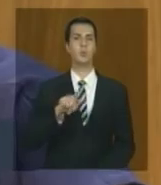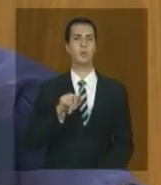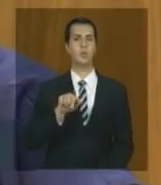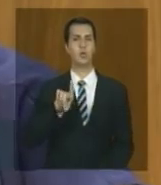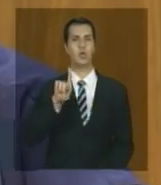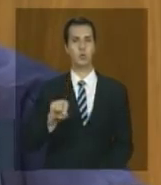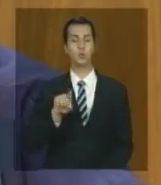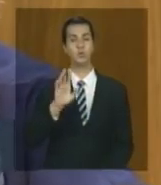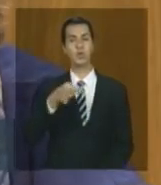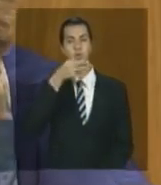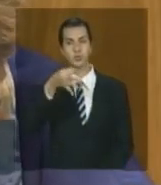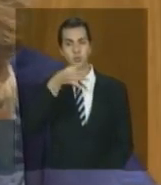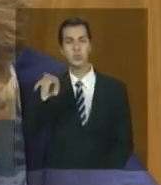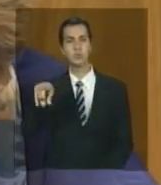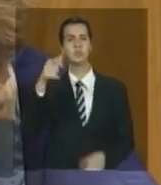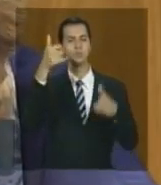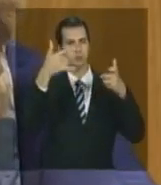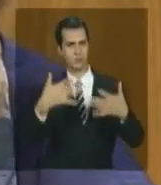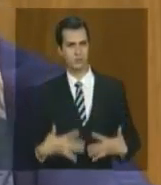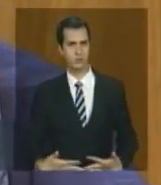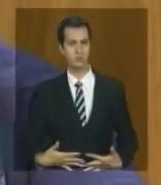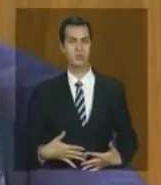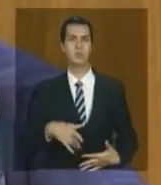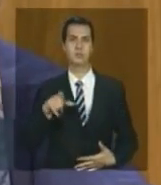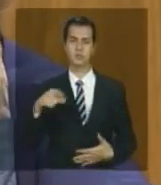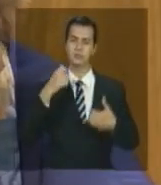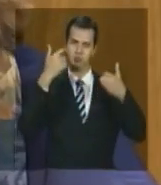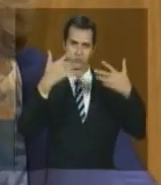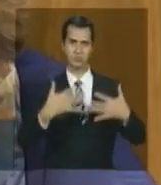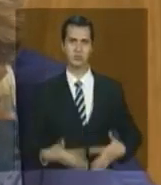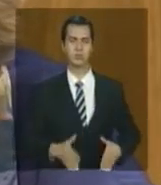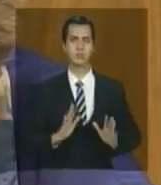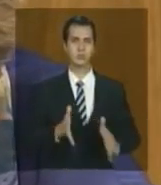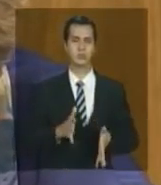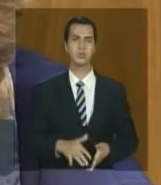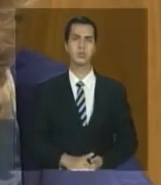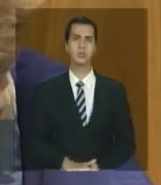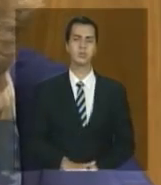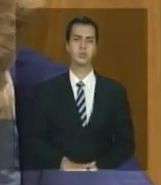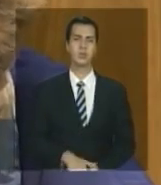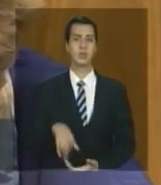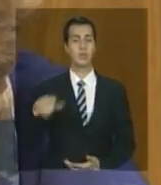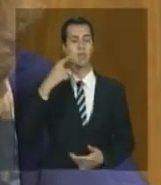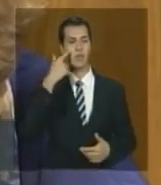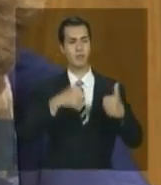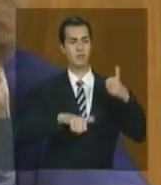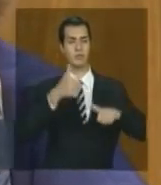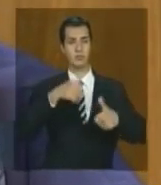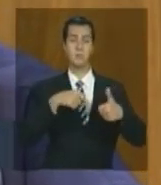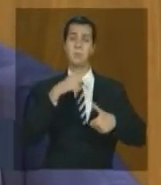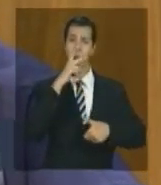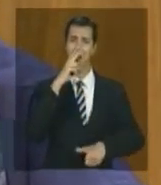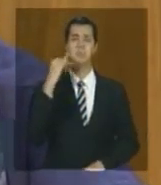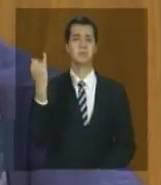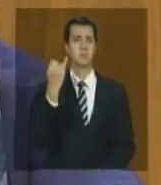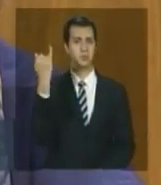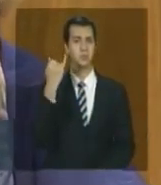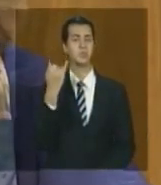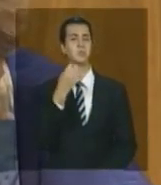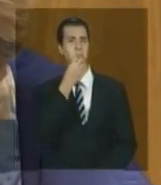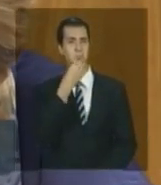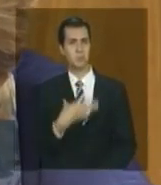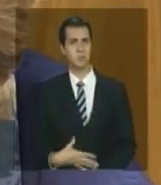fez algumas declarações sobre esse tema, avaliando que considera importante, útil